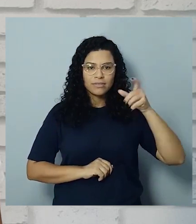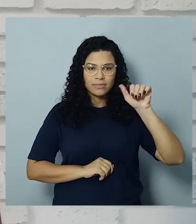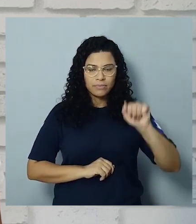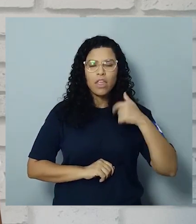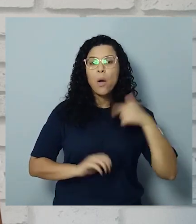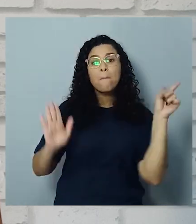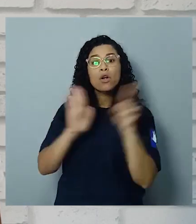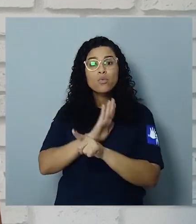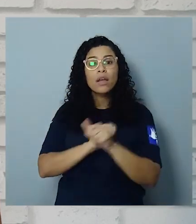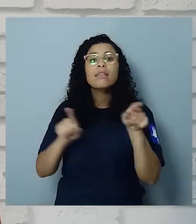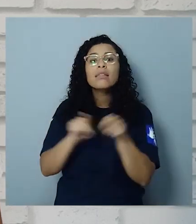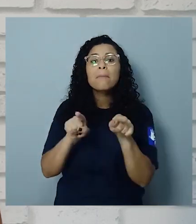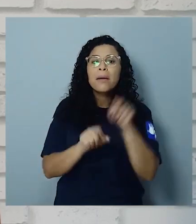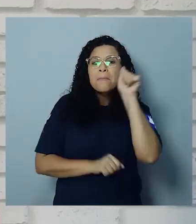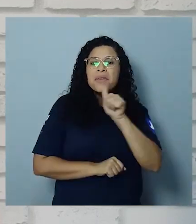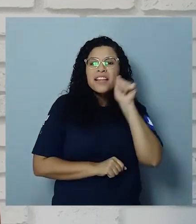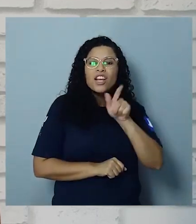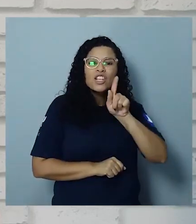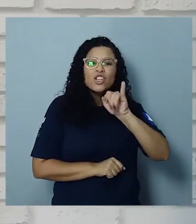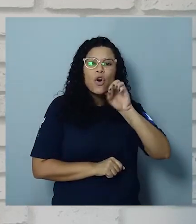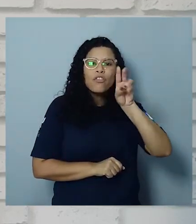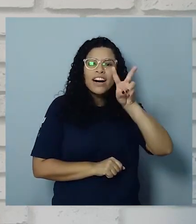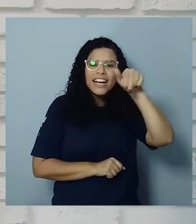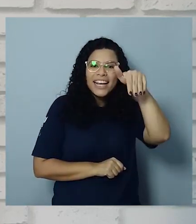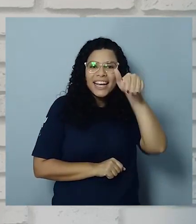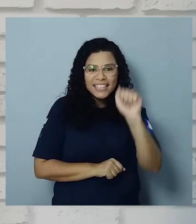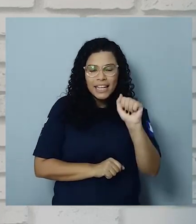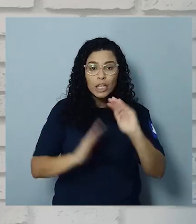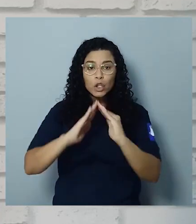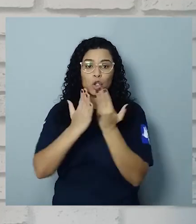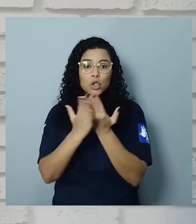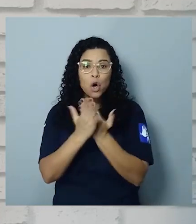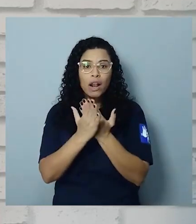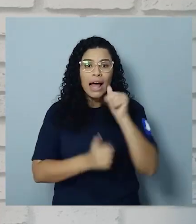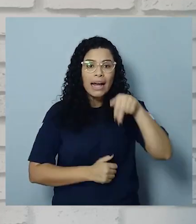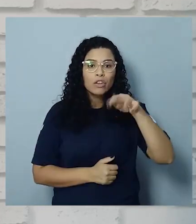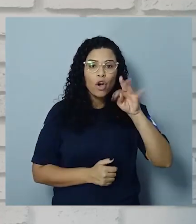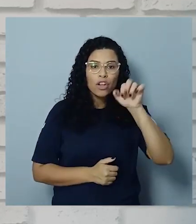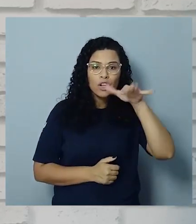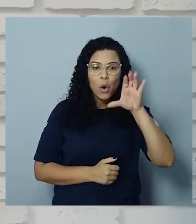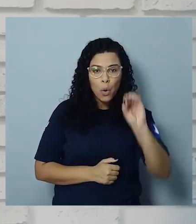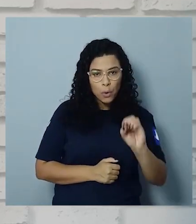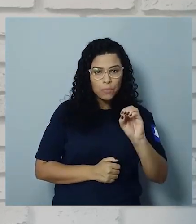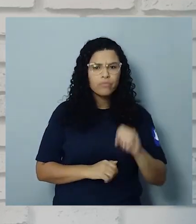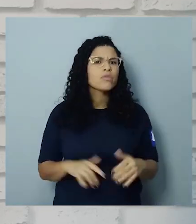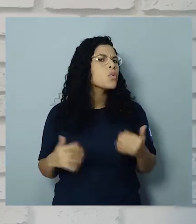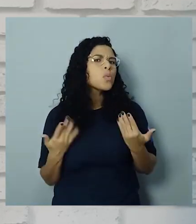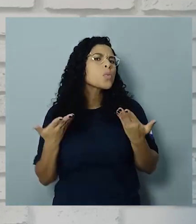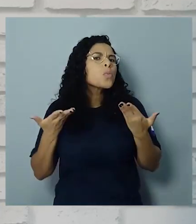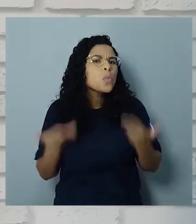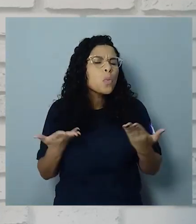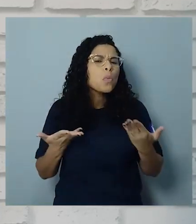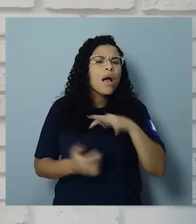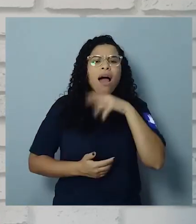perguntei também para Giovana que estuda na EPG Antônio Aparecido Magalhães gii quais